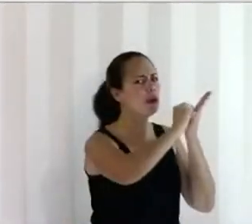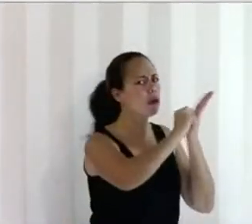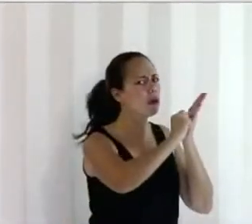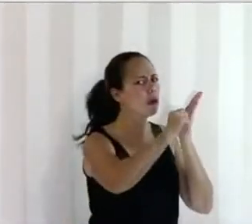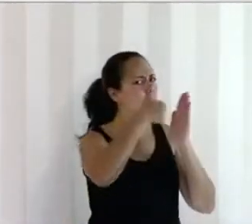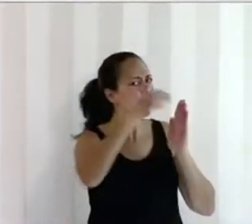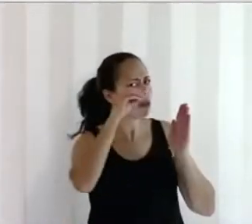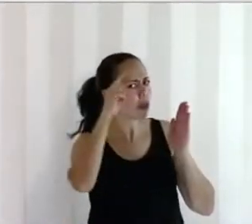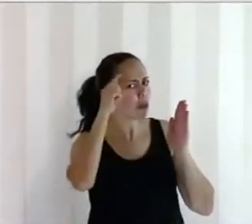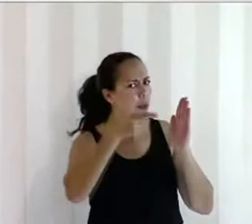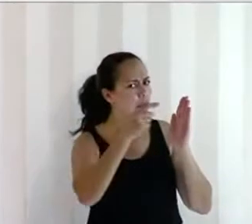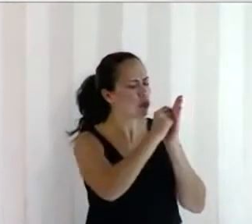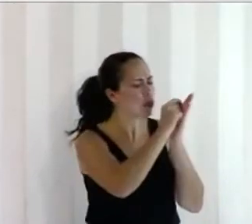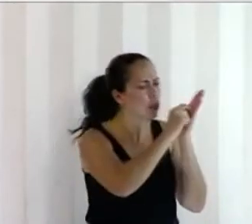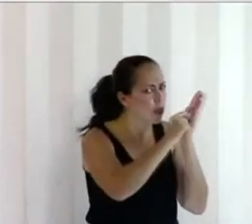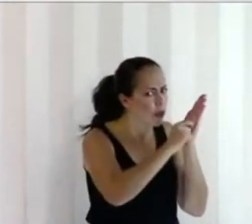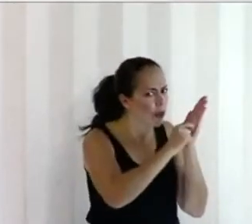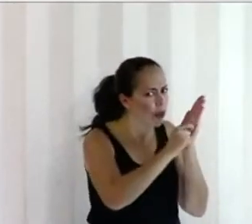como nós lemos aqui,